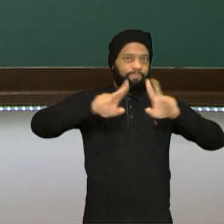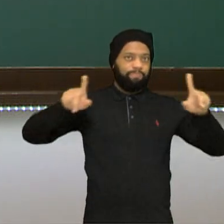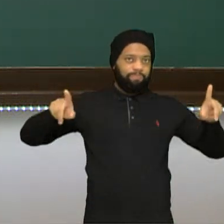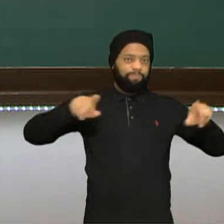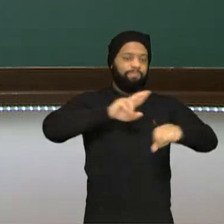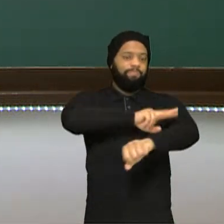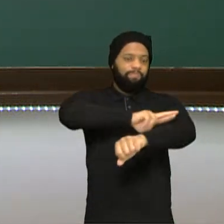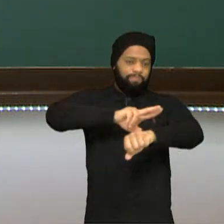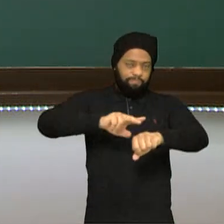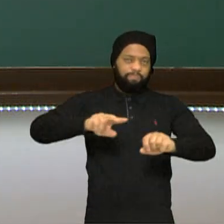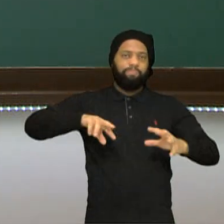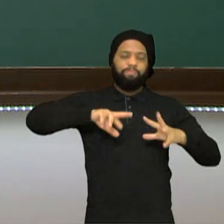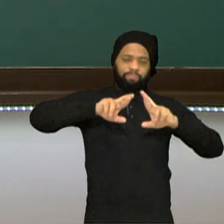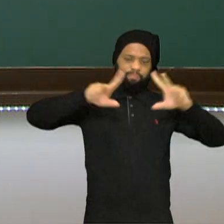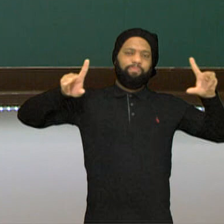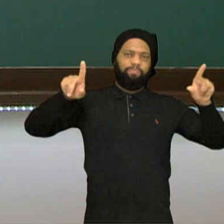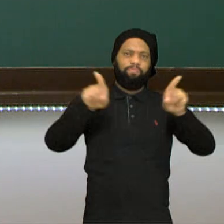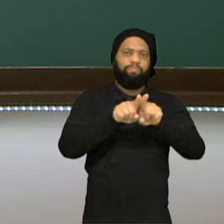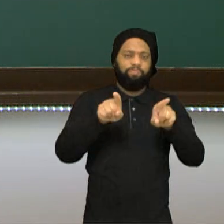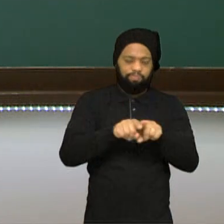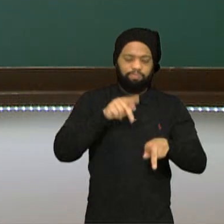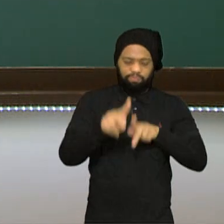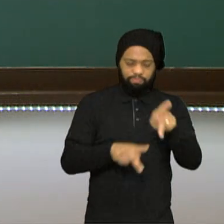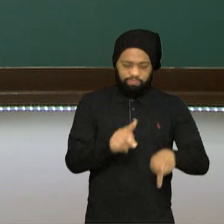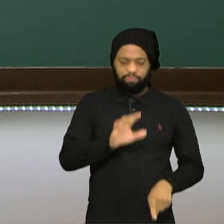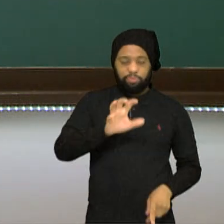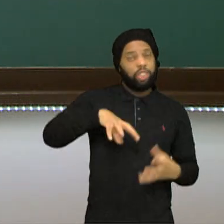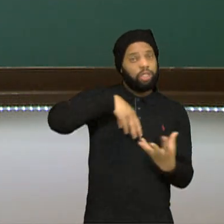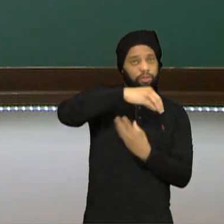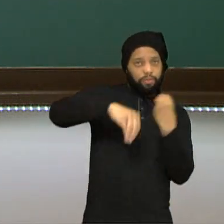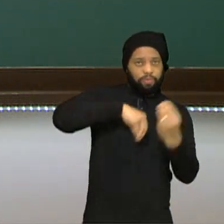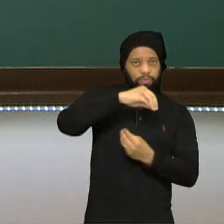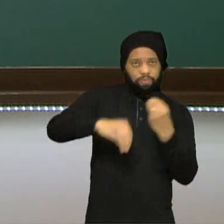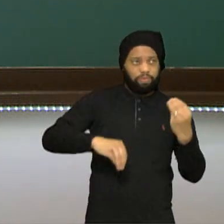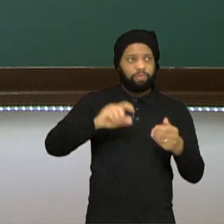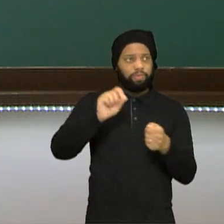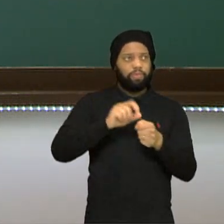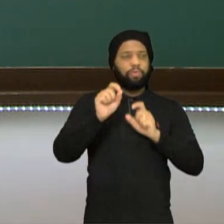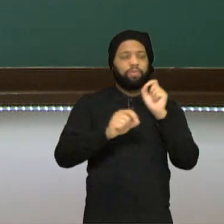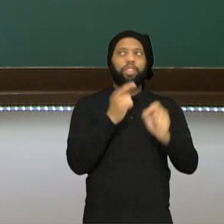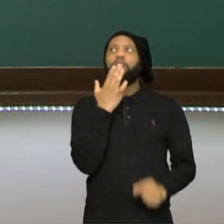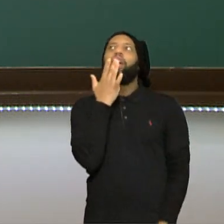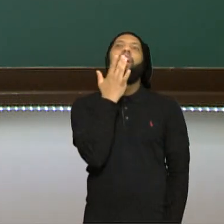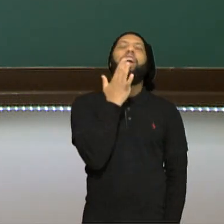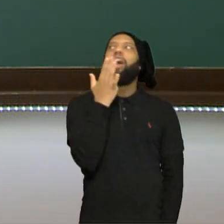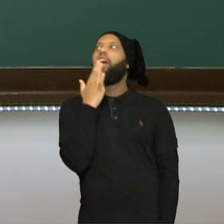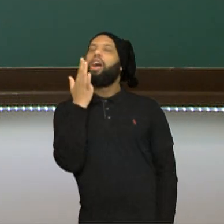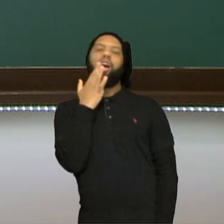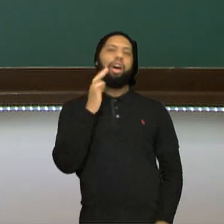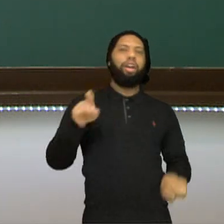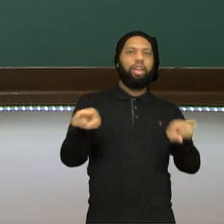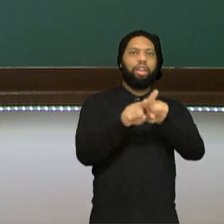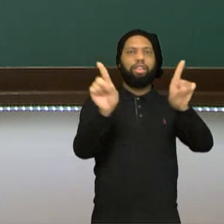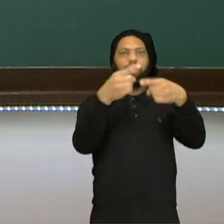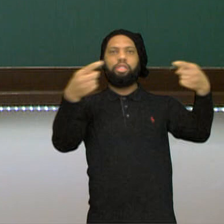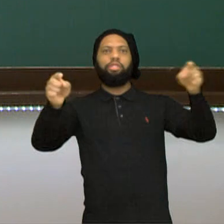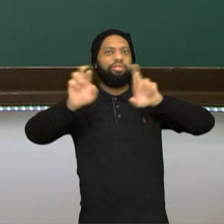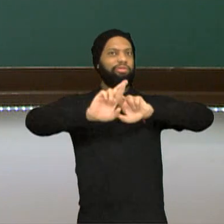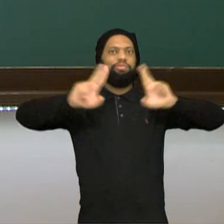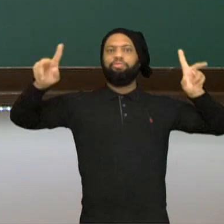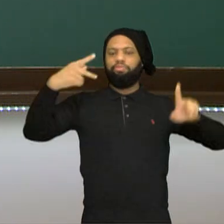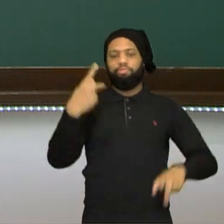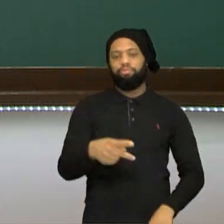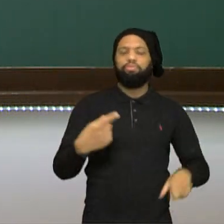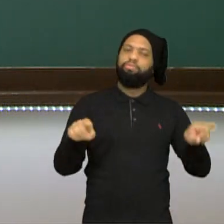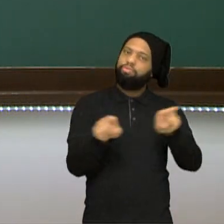etnias diferentes, né? São os nossos povos. Essa mistura foi criando esse colorido, né? Esse som muito diferente na nossa